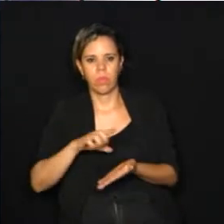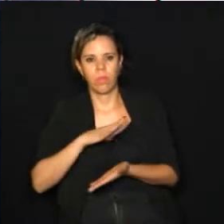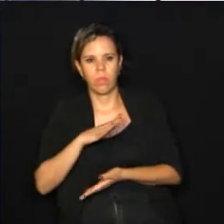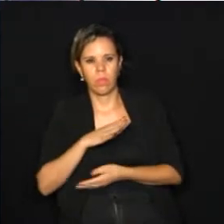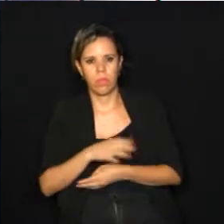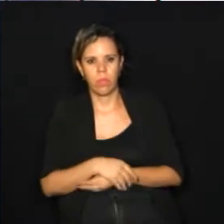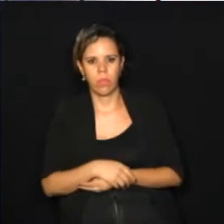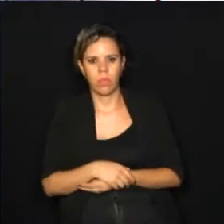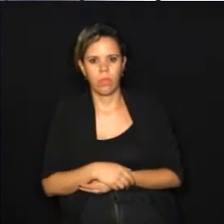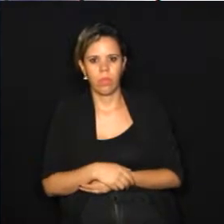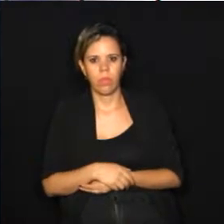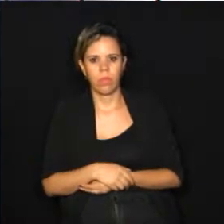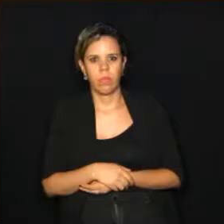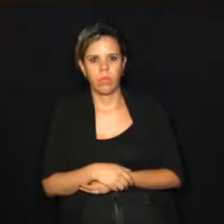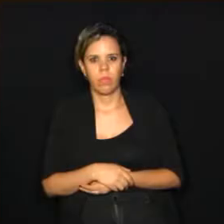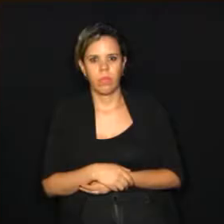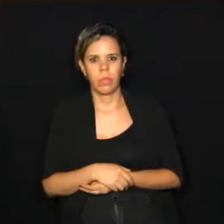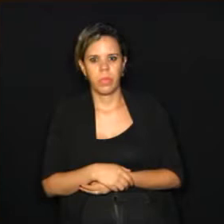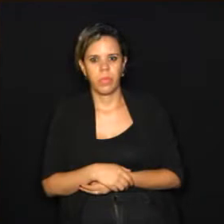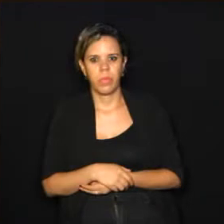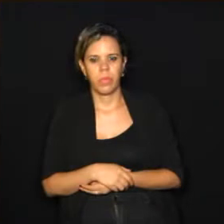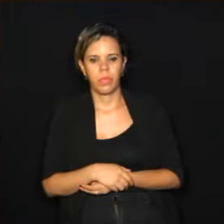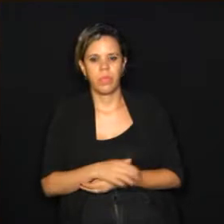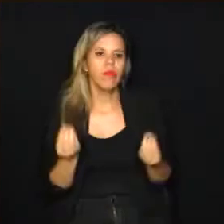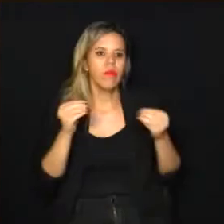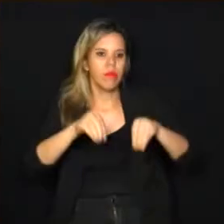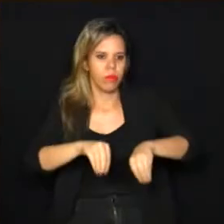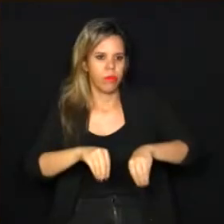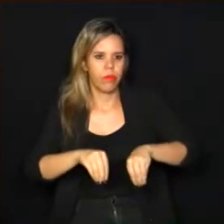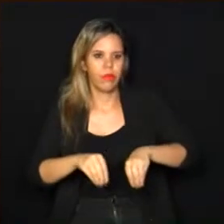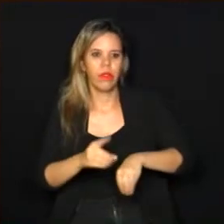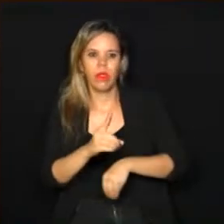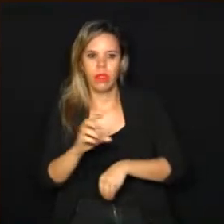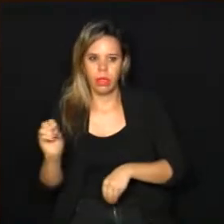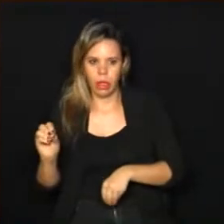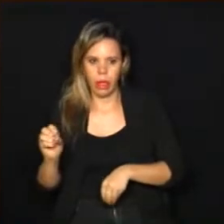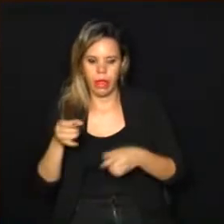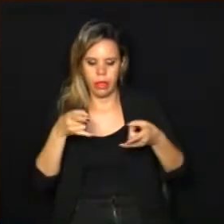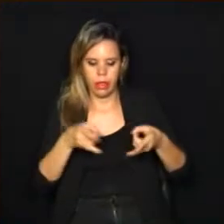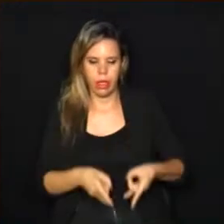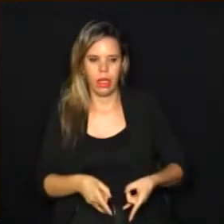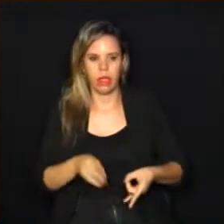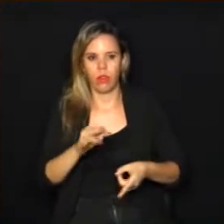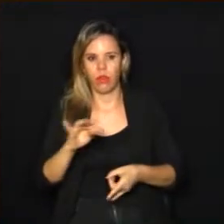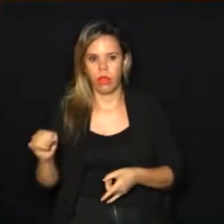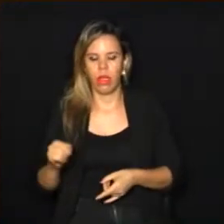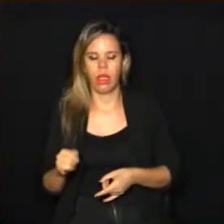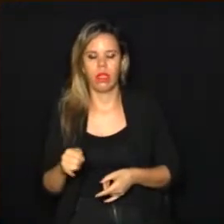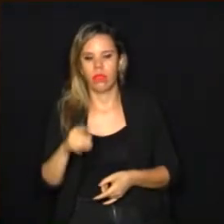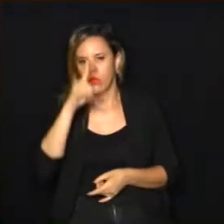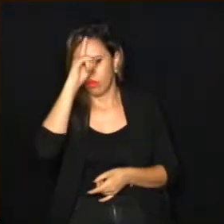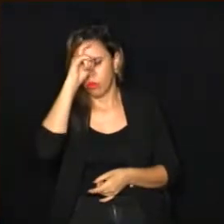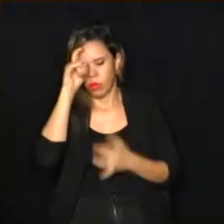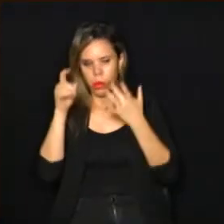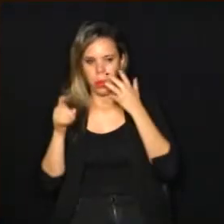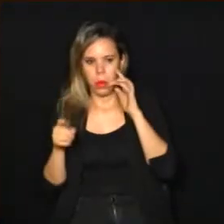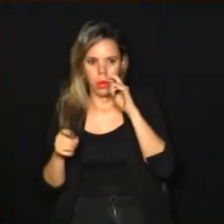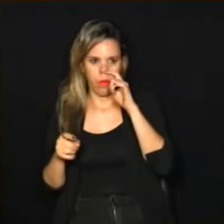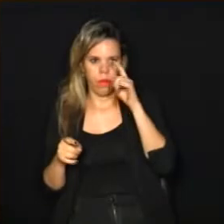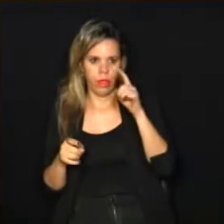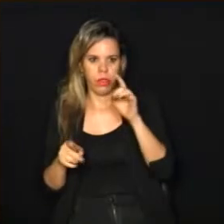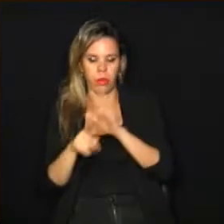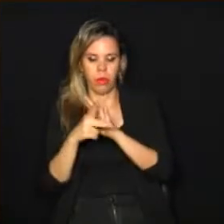cidade. Nós já colocamos mais 10 leitos do Ouro Verde, então hoje o Ouro Verde já tem 30 leitos de UTI